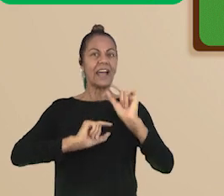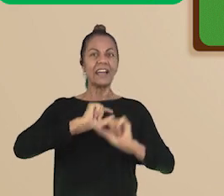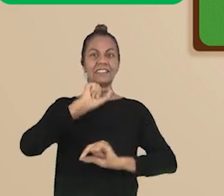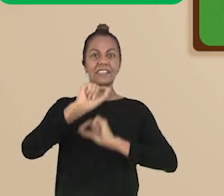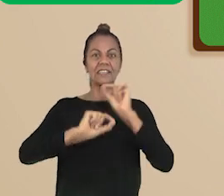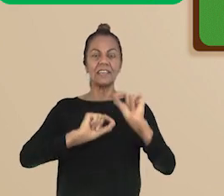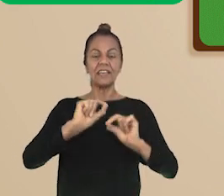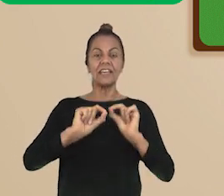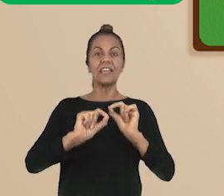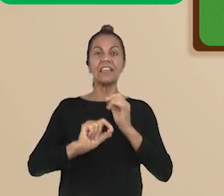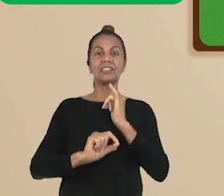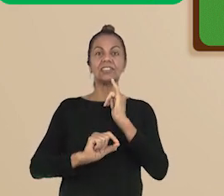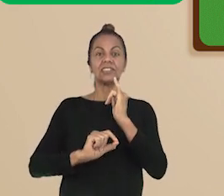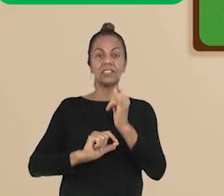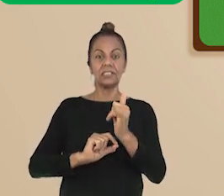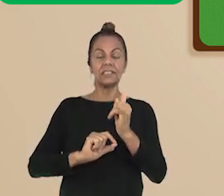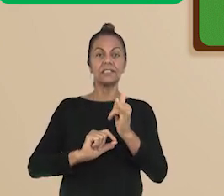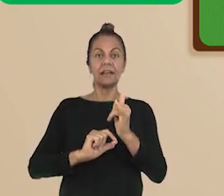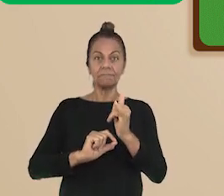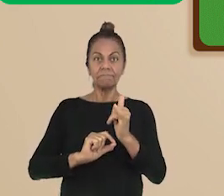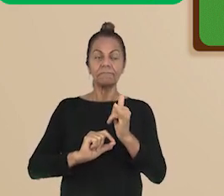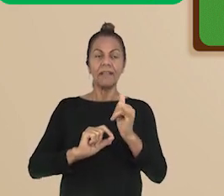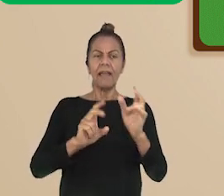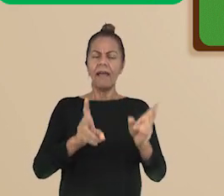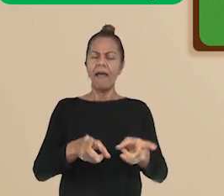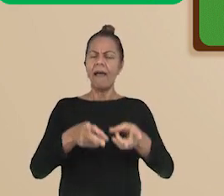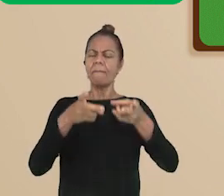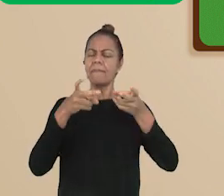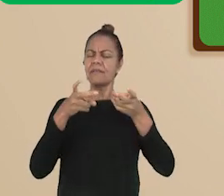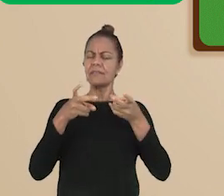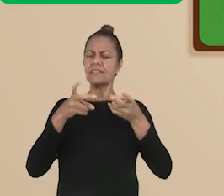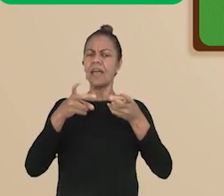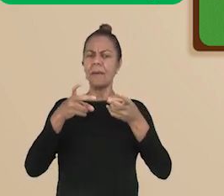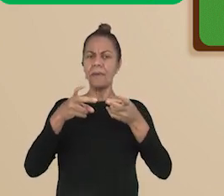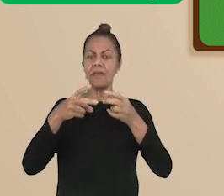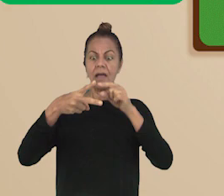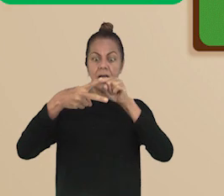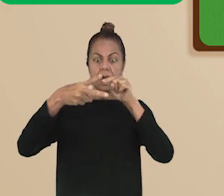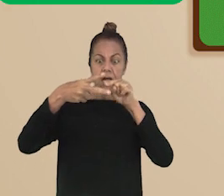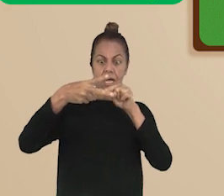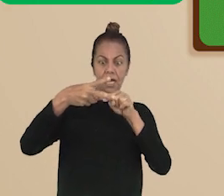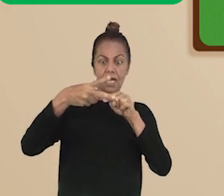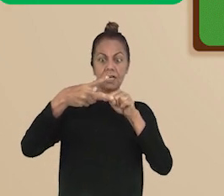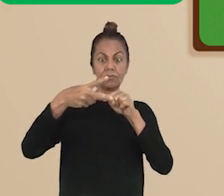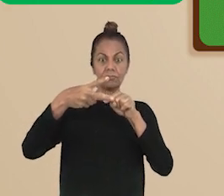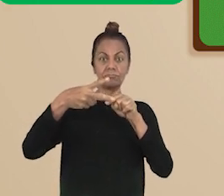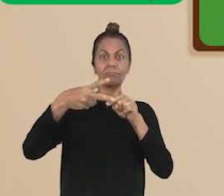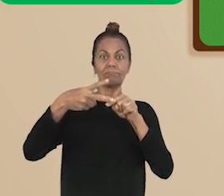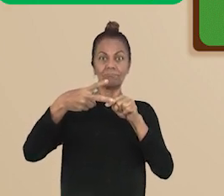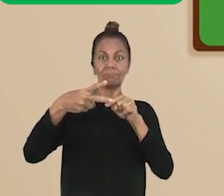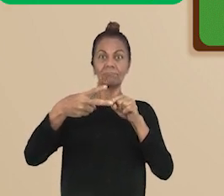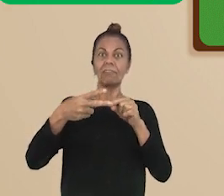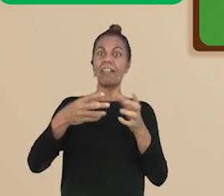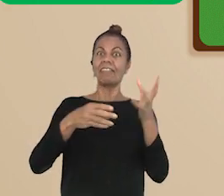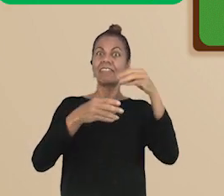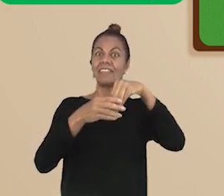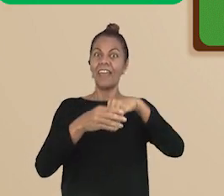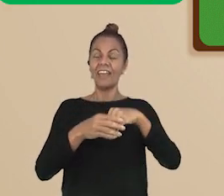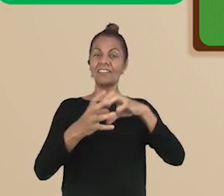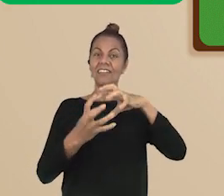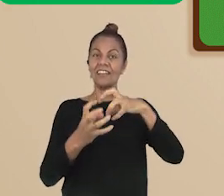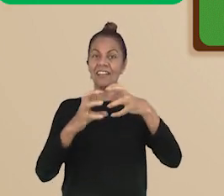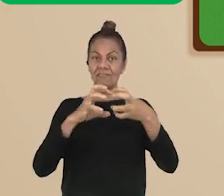e trabalha a habilidade que fala sobre reconhecer a abertura do ângulo como